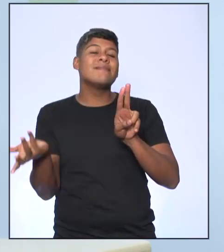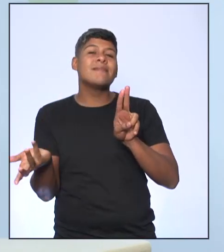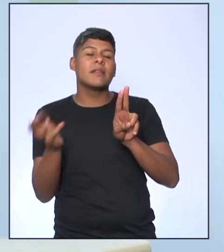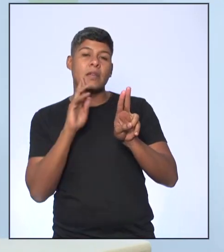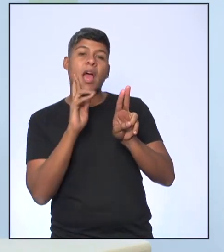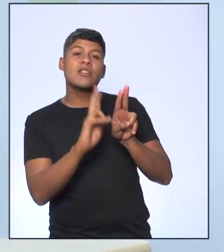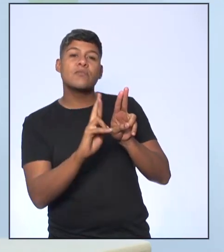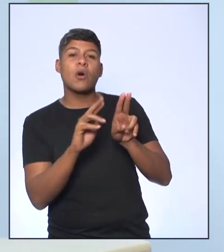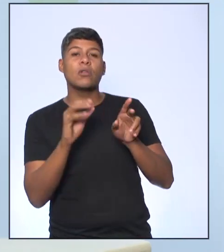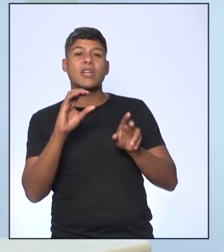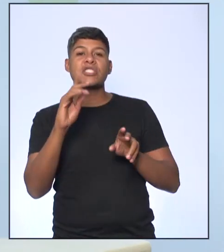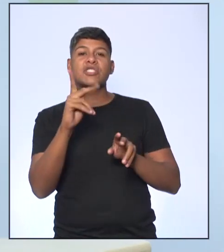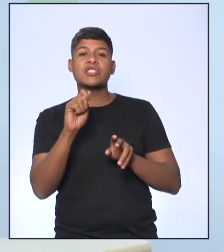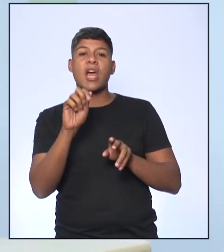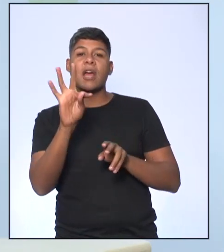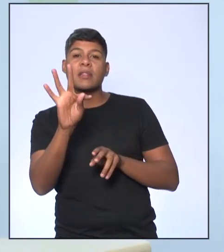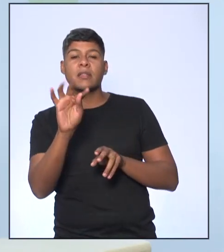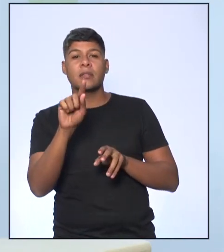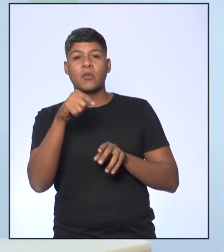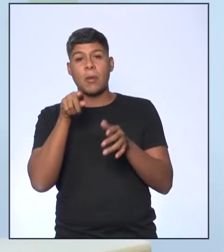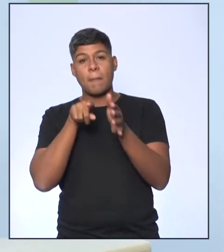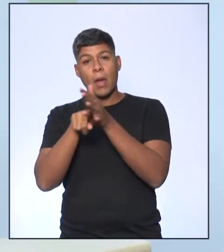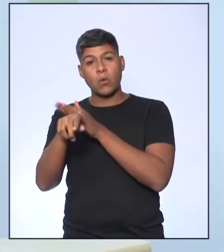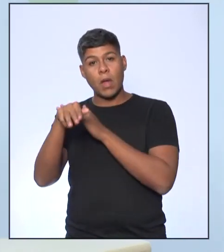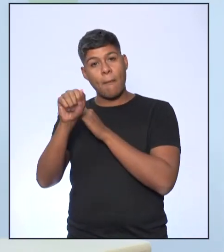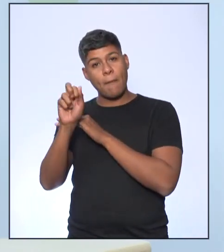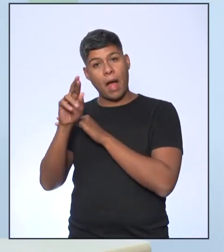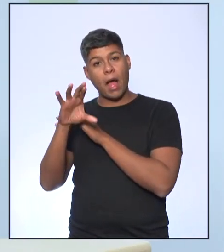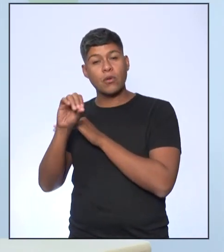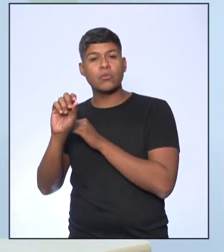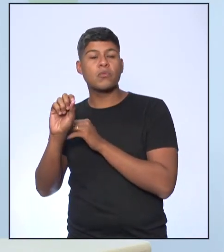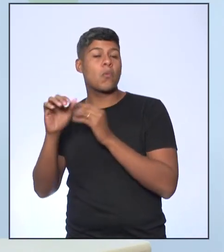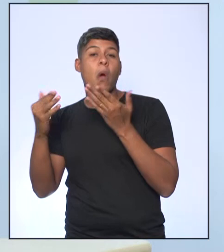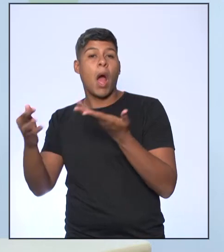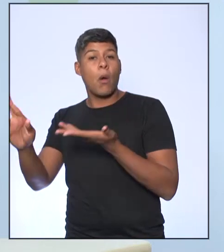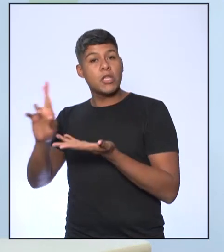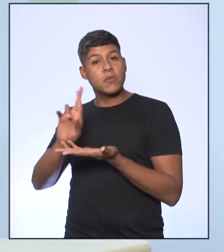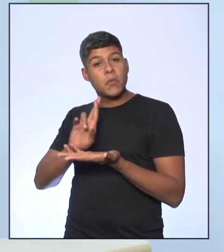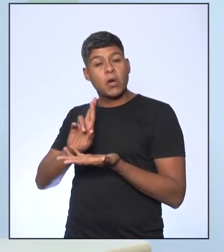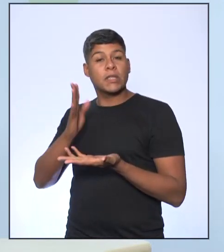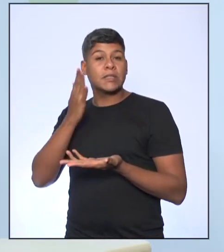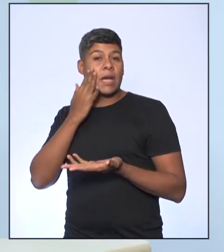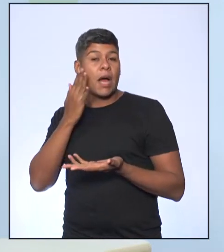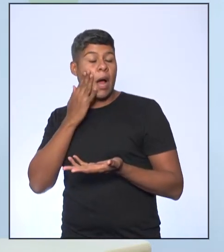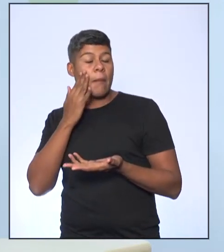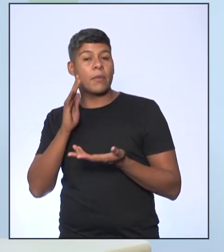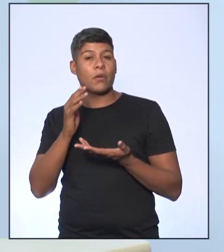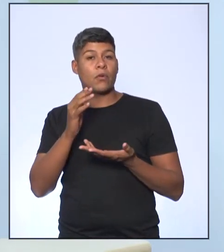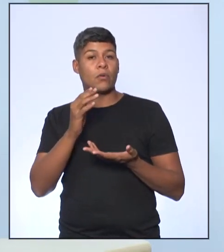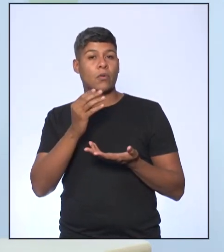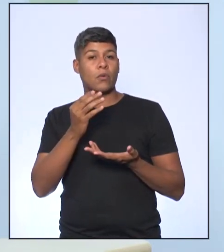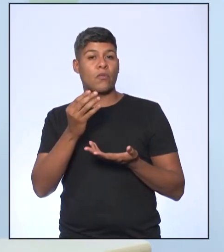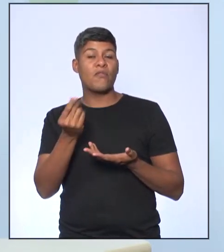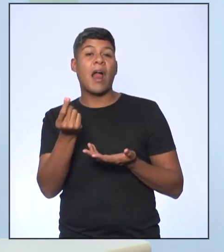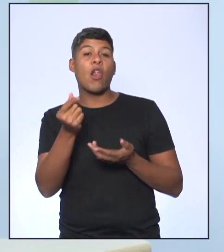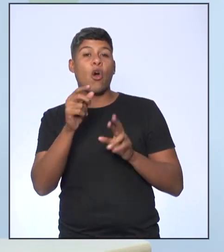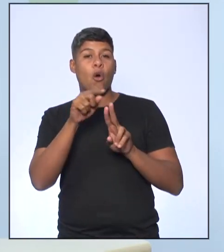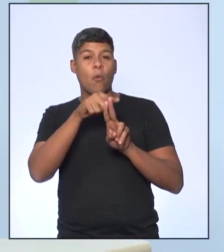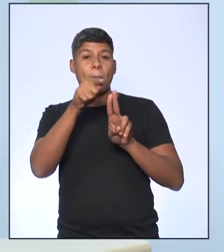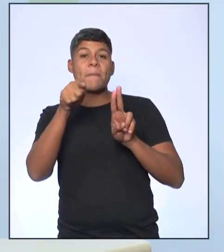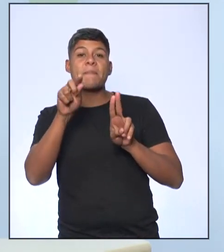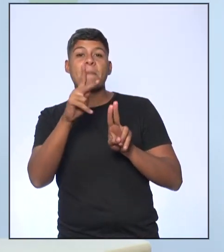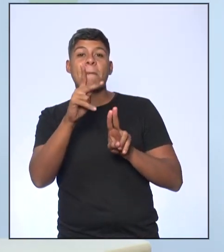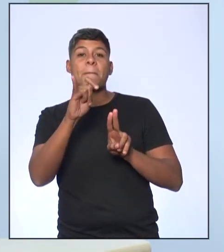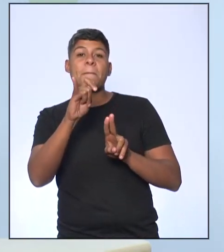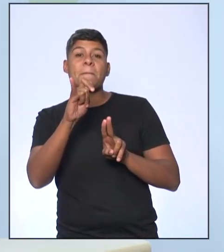Respondam no chat que depois eu vou perguntar para o Marcos o que vocês estão respondendo ou não e se vocês sabem o que é o valor de π. Hoje nessa